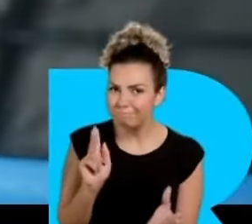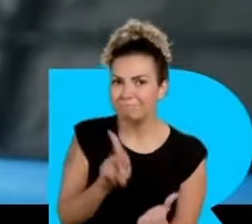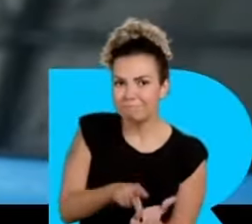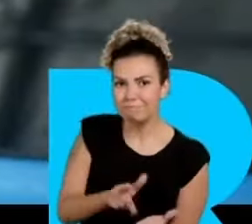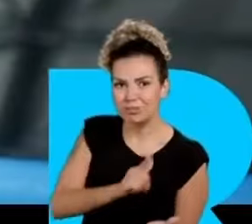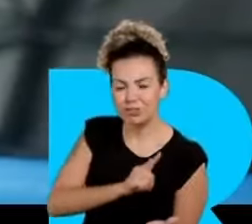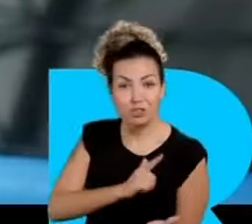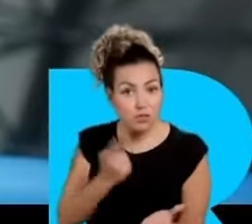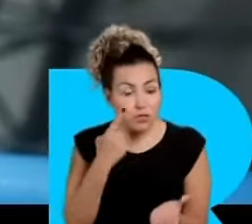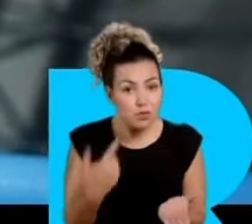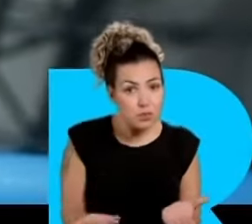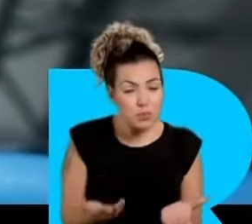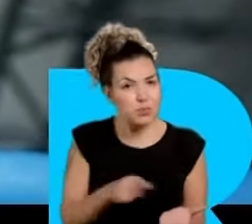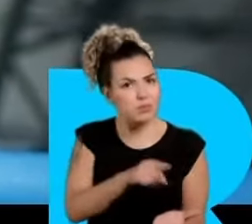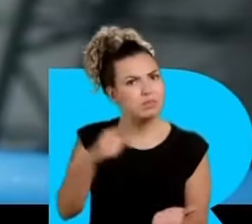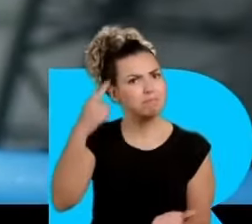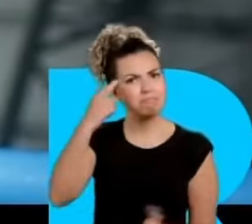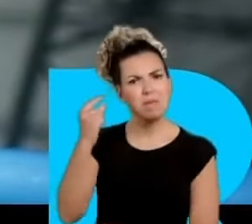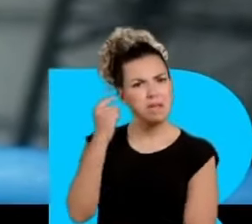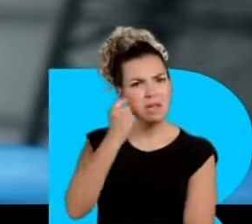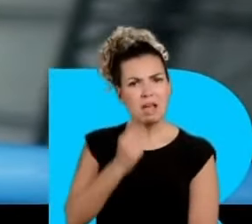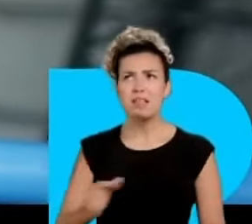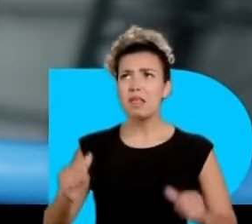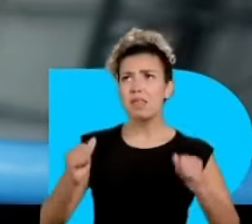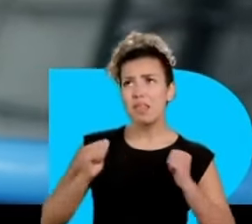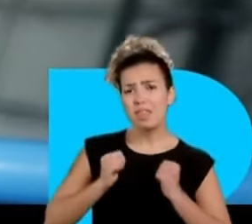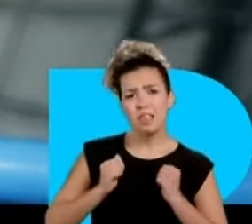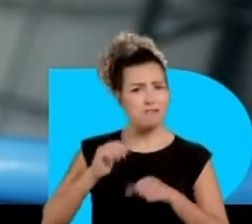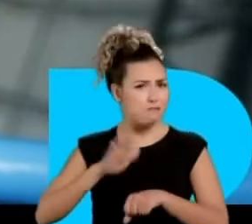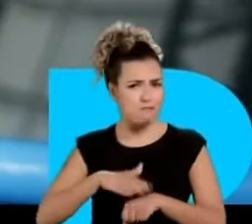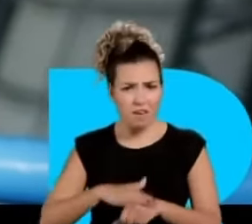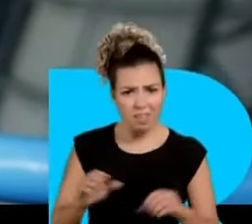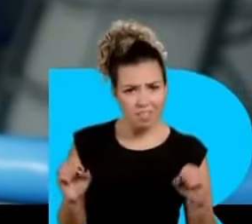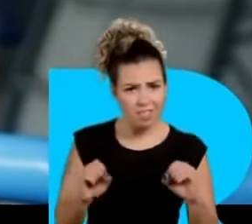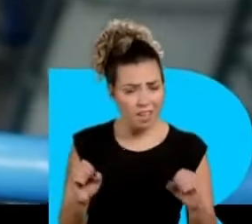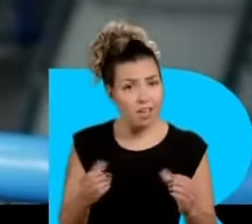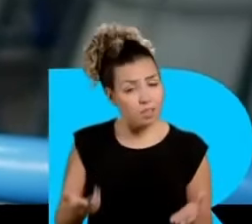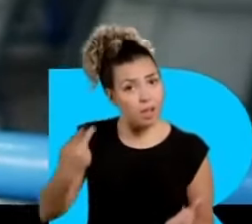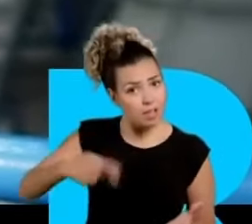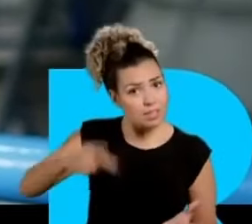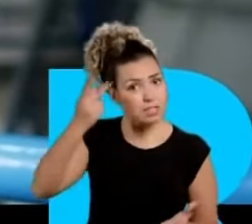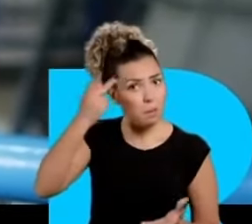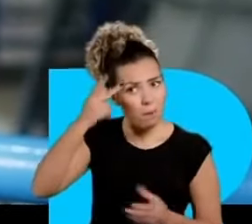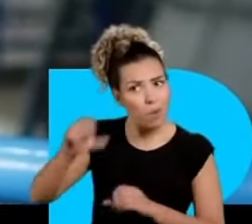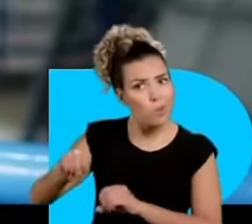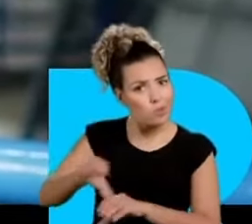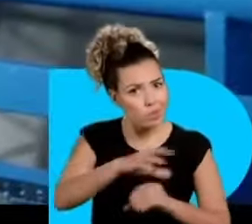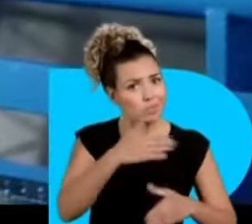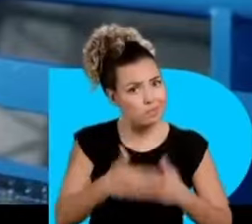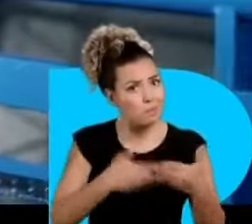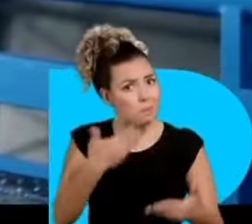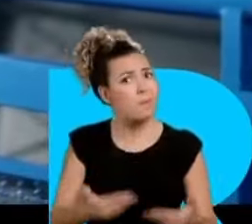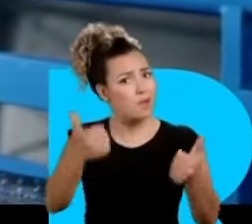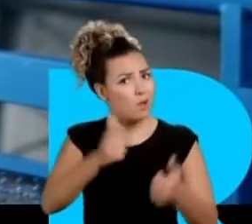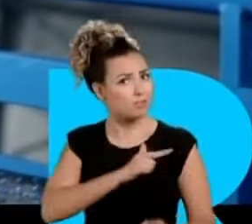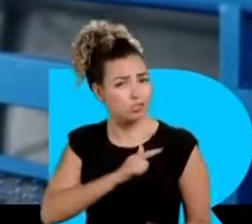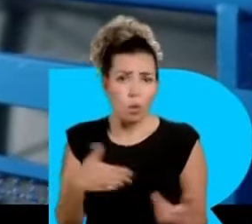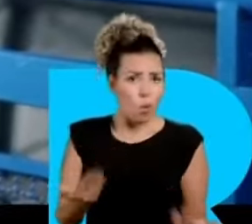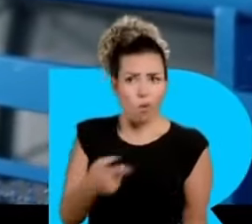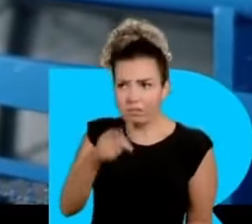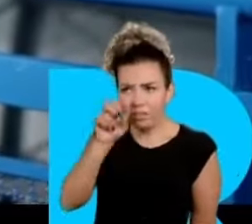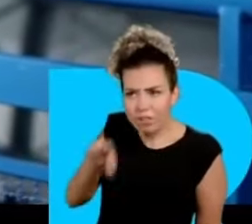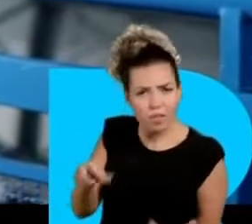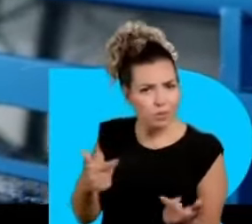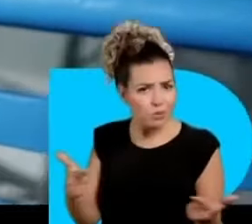nisso. Tá vendo aí, gente? Quem fala que o Ricardo Nunes não tá fazendo o seu dever de casa na Educação em São Paulo, ou não conhece o